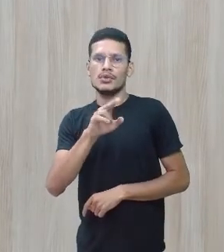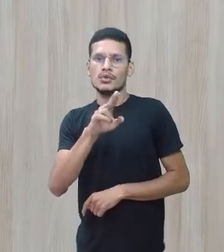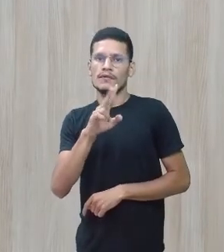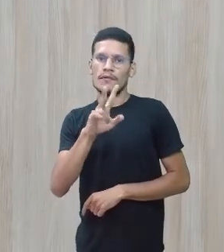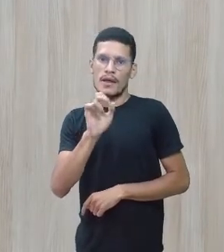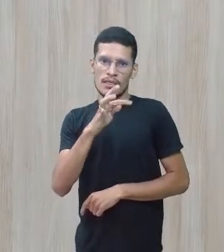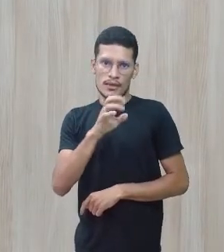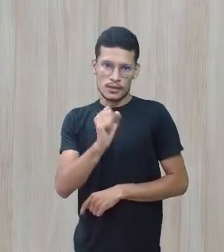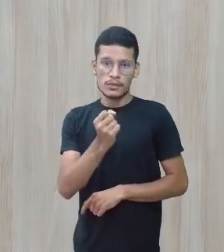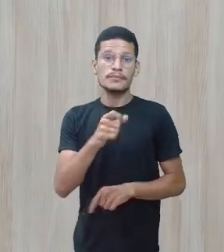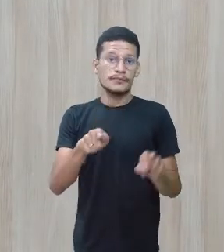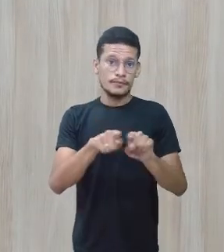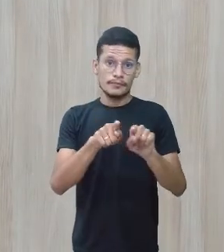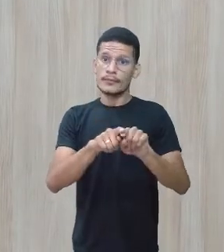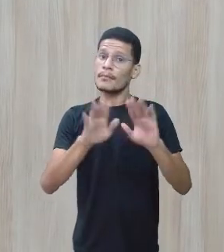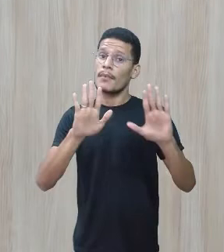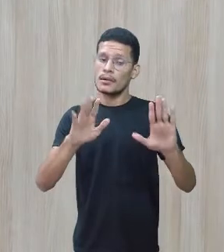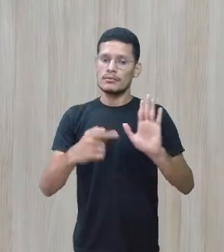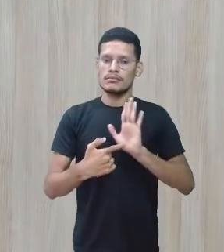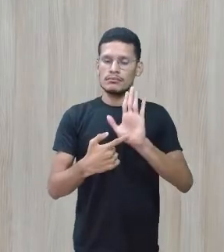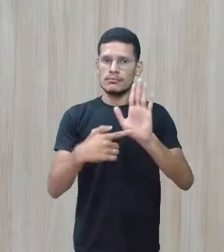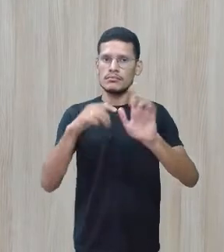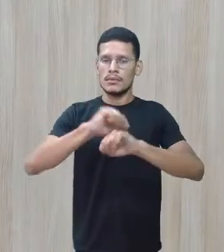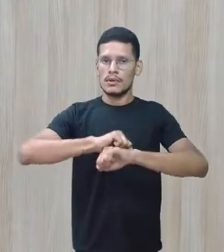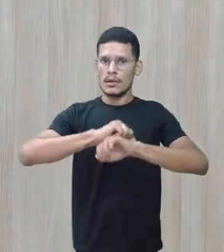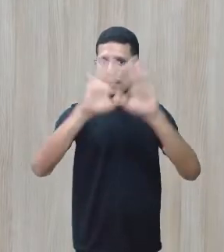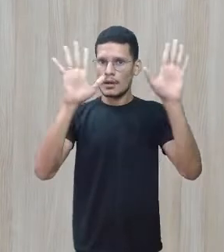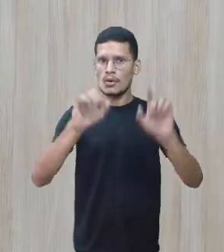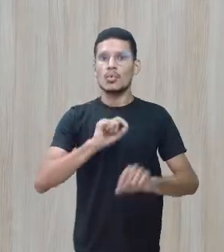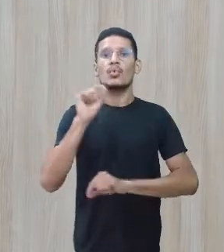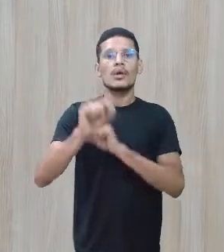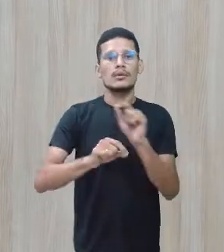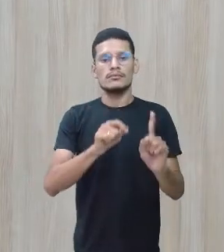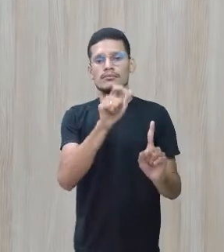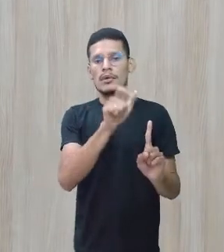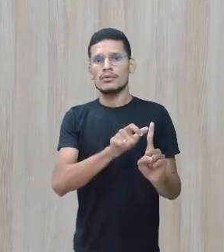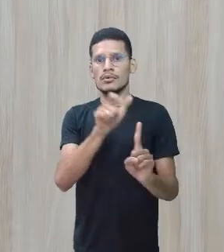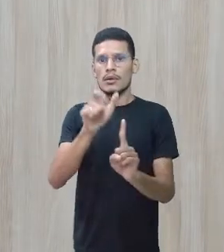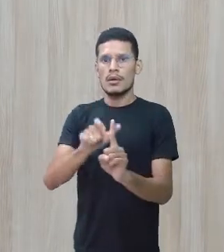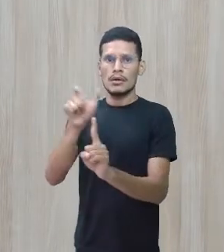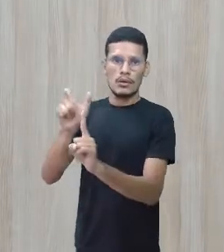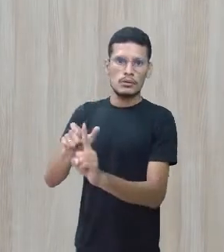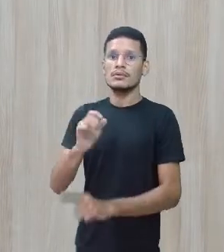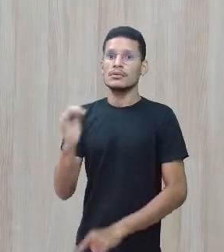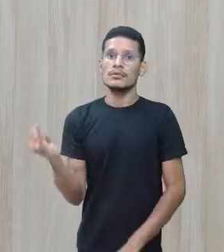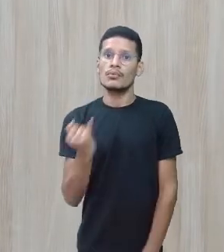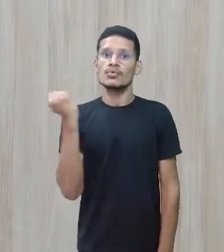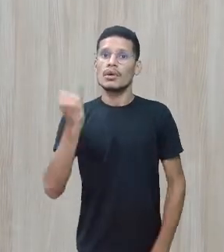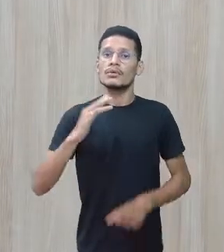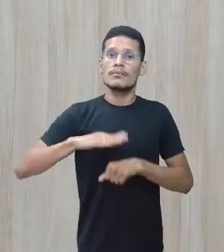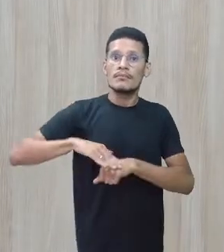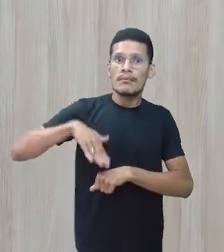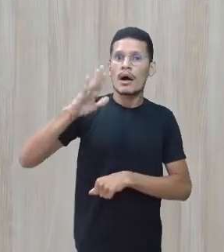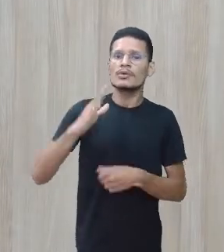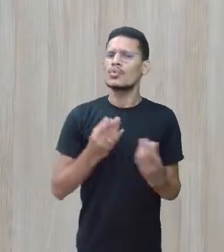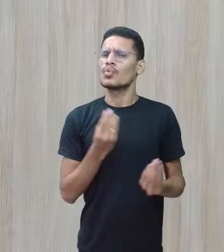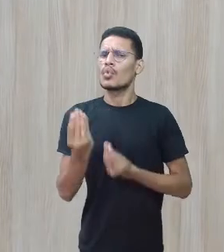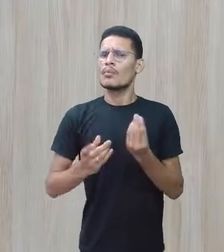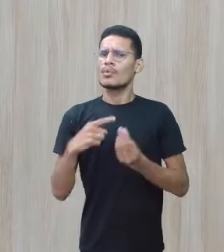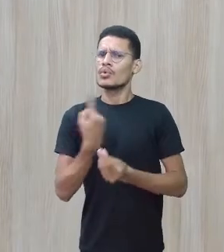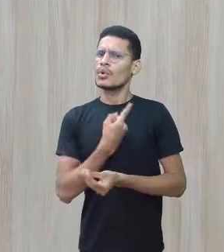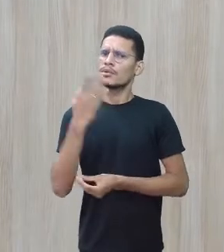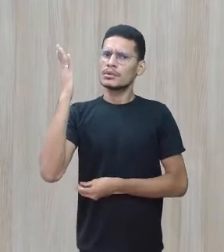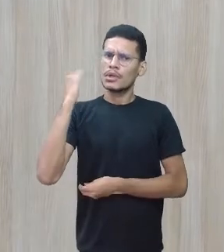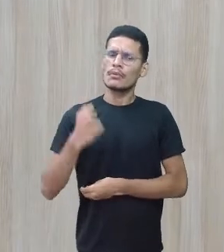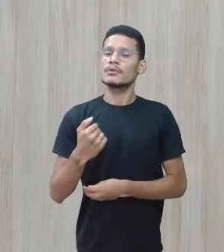coadjuvantes, mas a gente tem muito claro os personagens mais importantes. E como a gente sabe isso? Observando